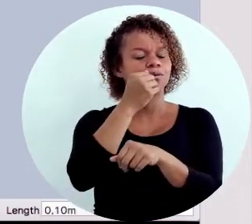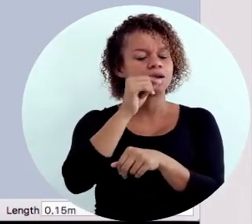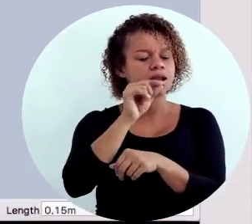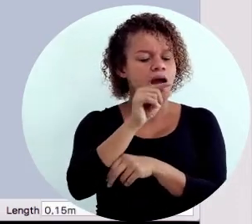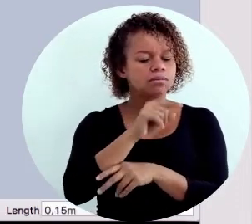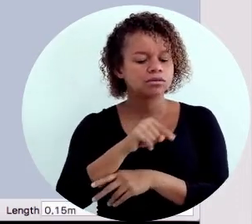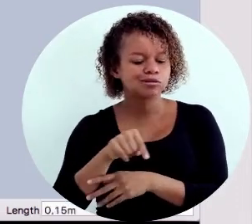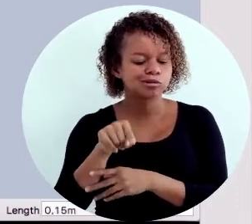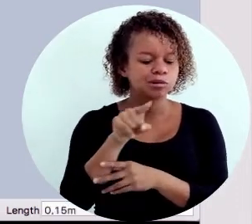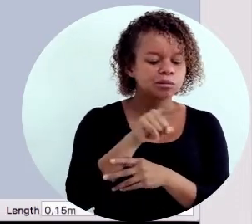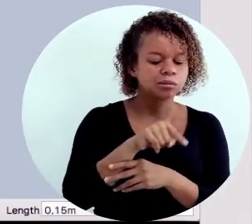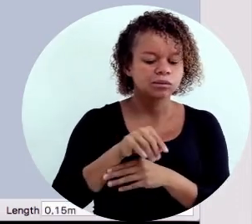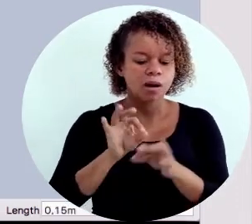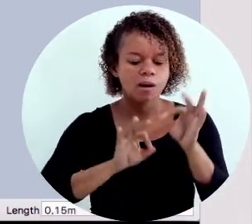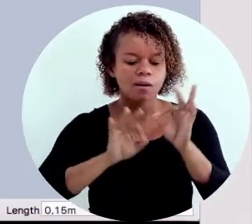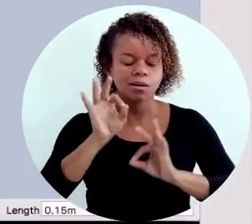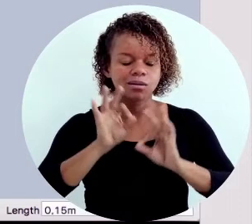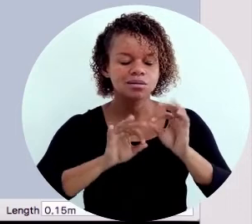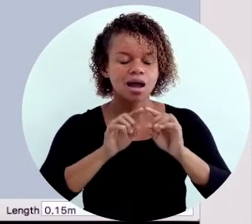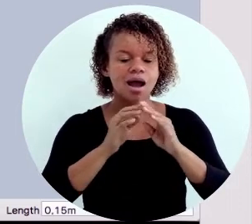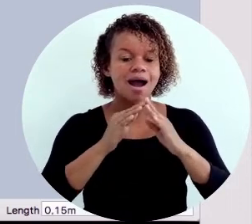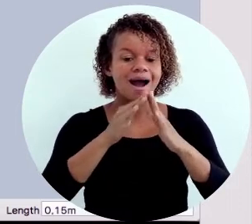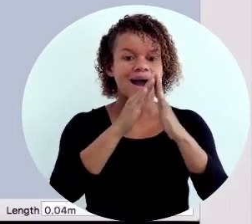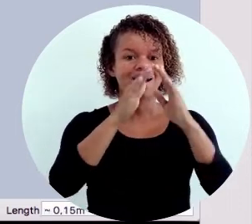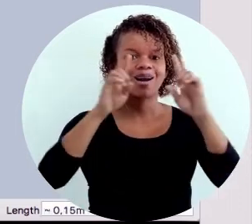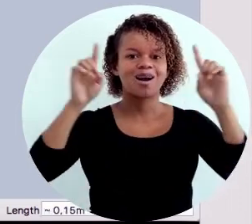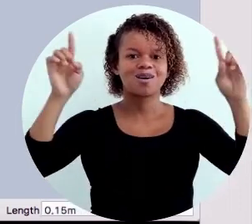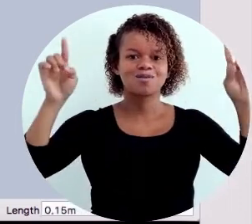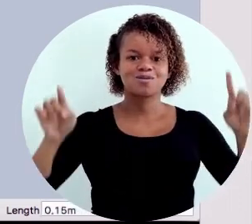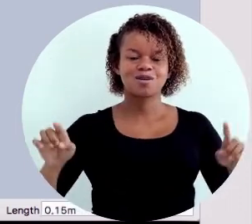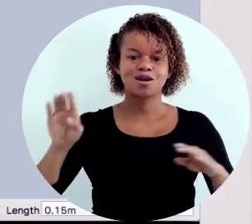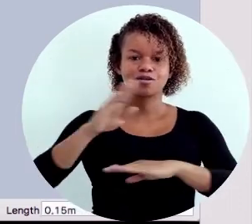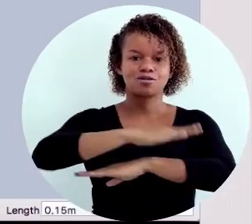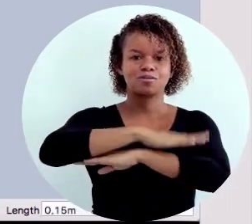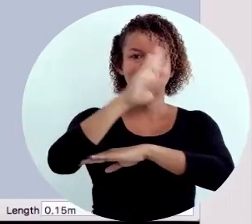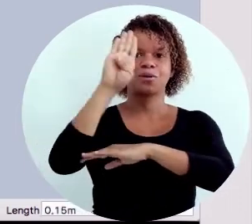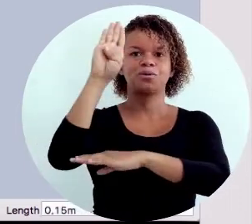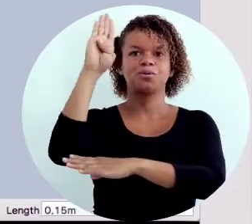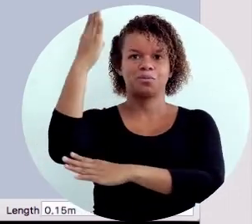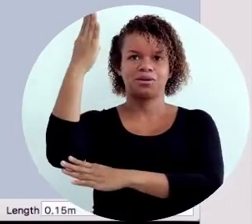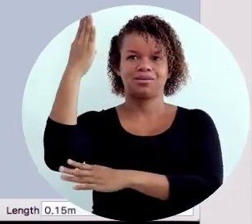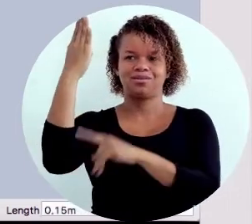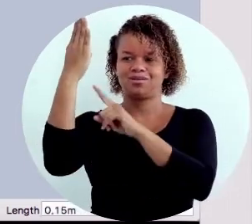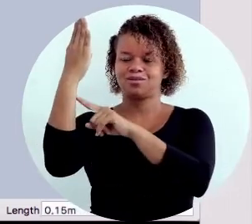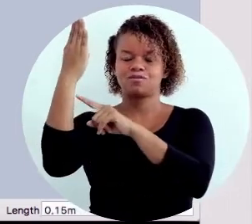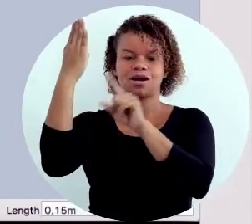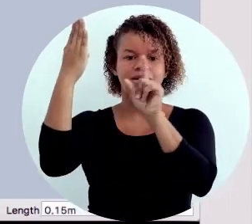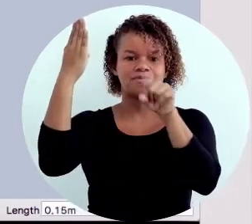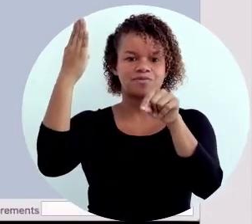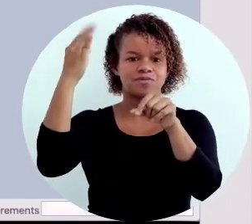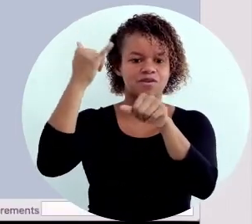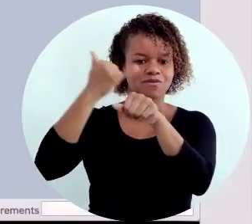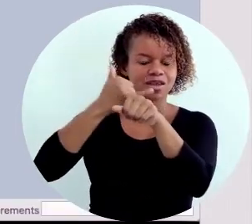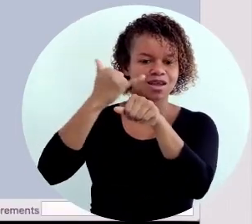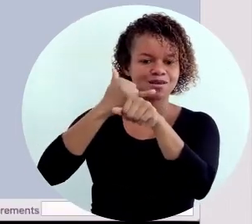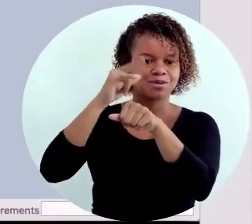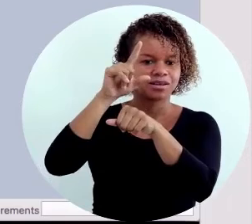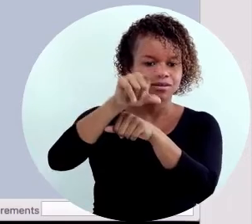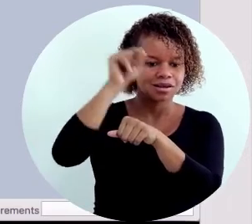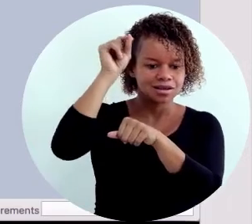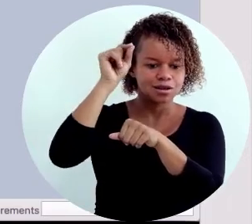lápis para definir a largura da porta do banheiro. E com a ferramenta de